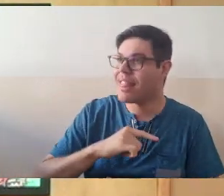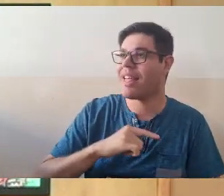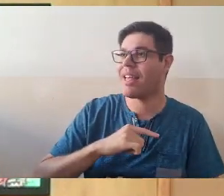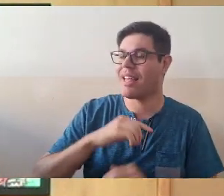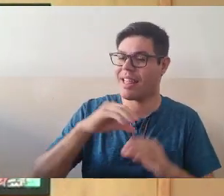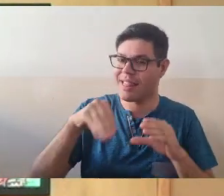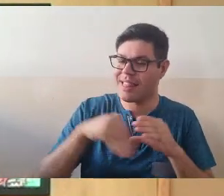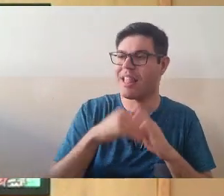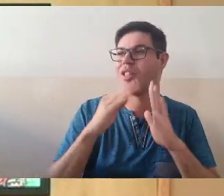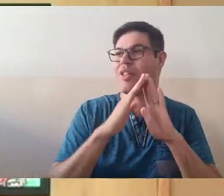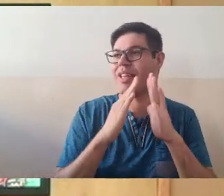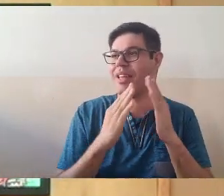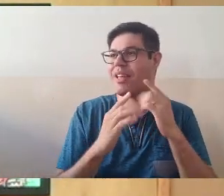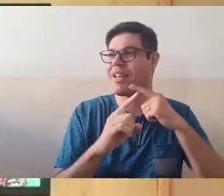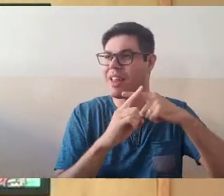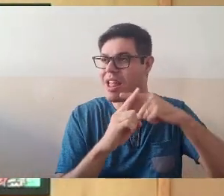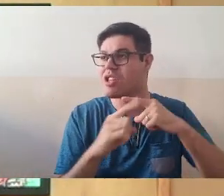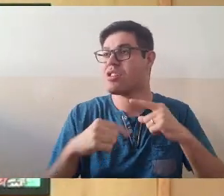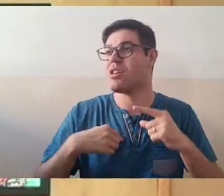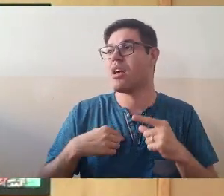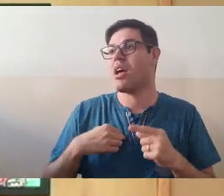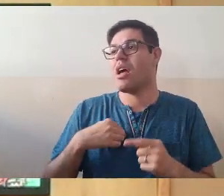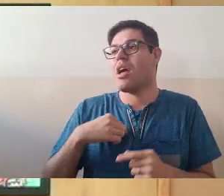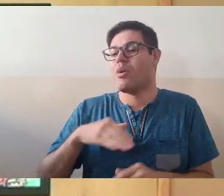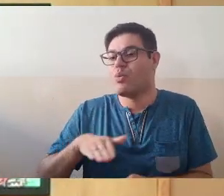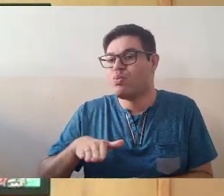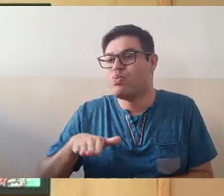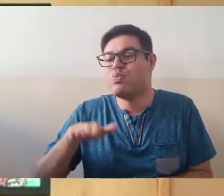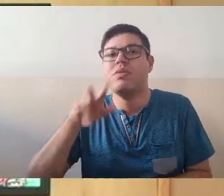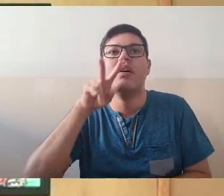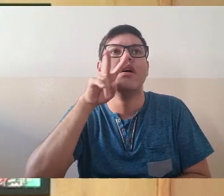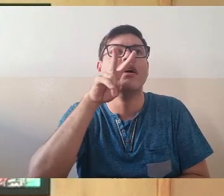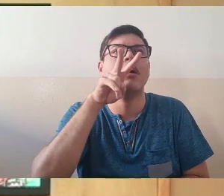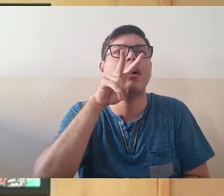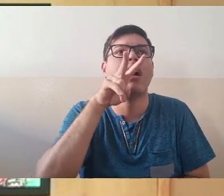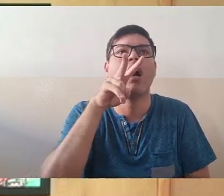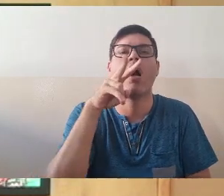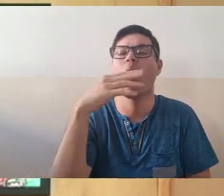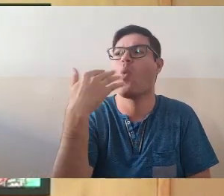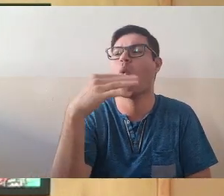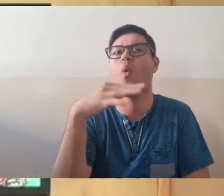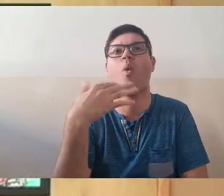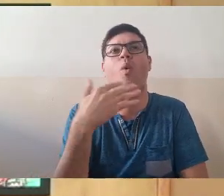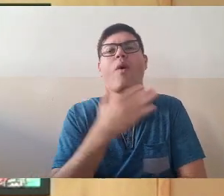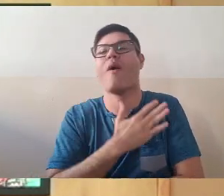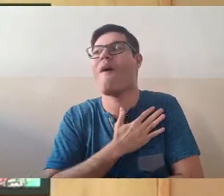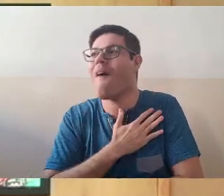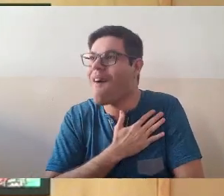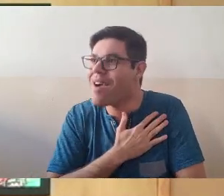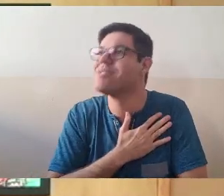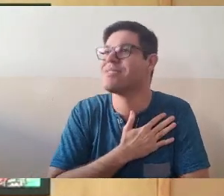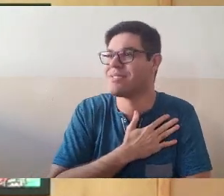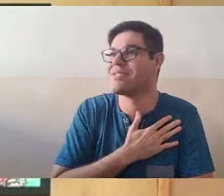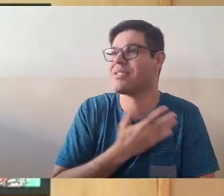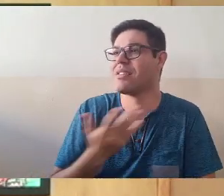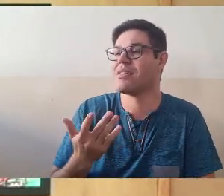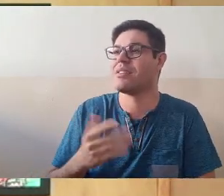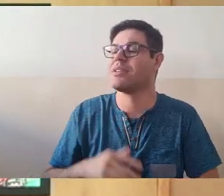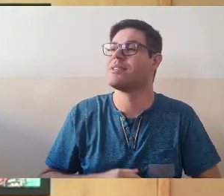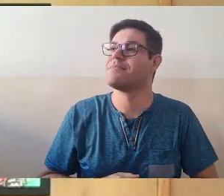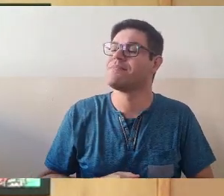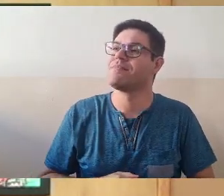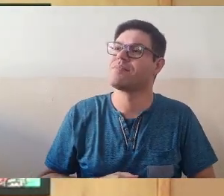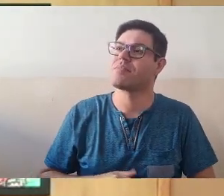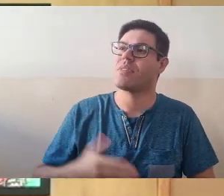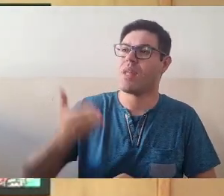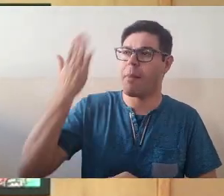acaba gostando, né? Quando garoto, quando É adolescente. verdade, verdade. Eu fiz parte de um coral junto com o Bié, a gente era